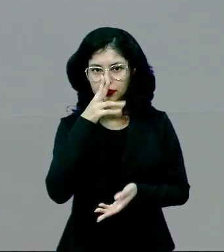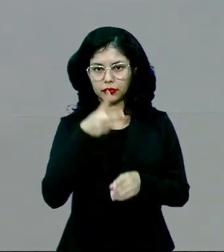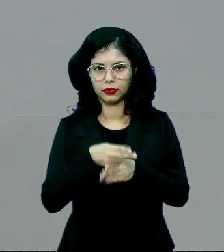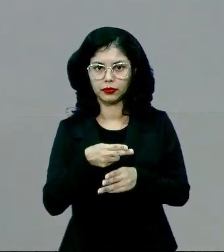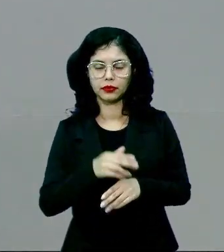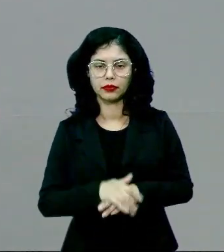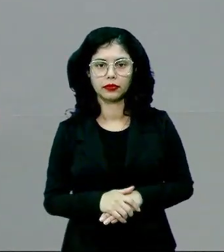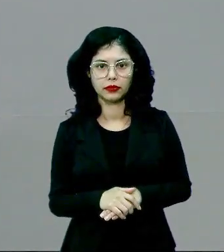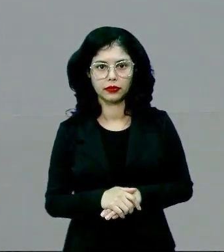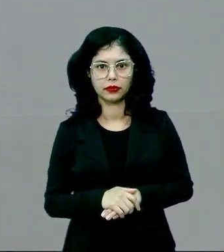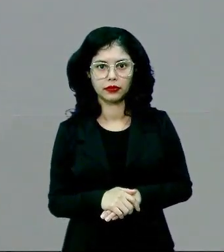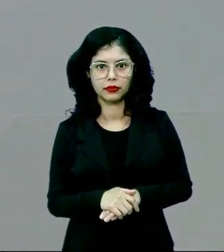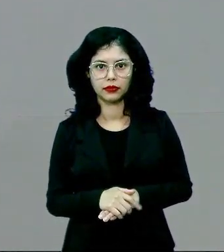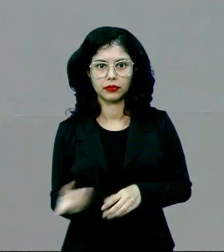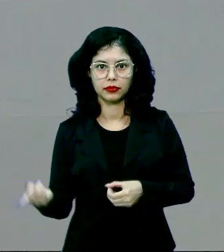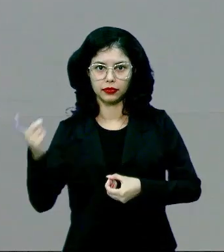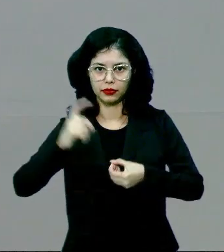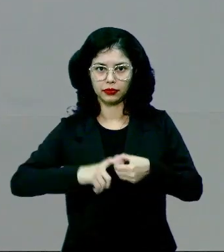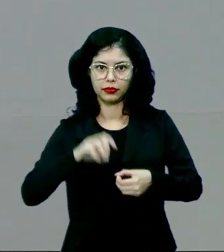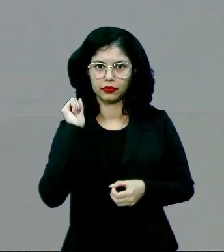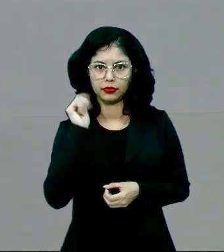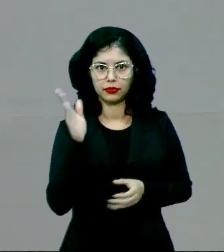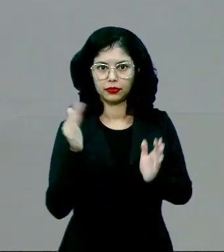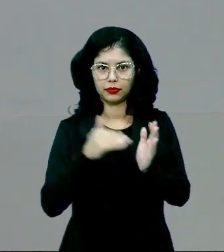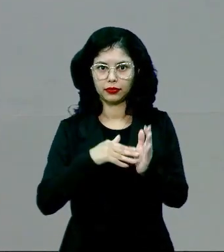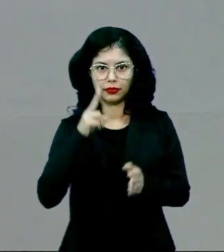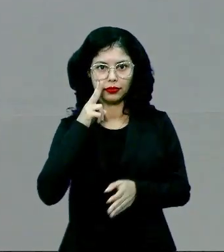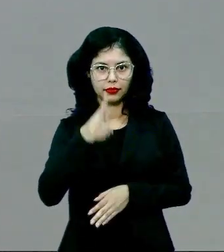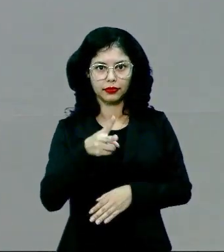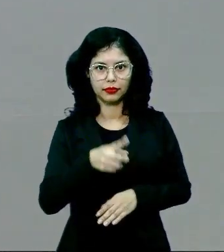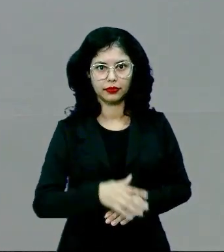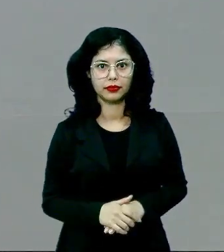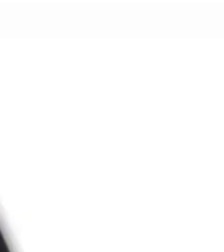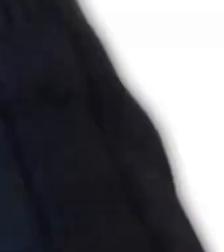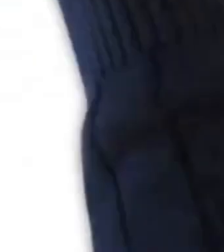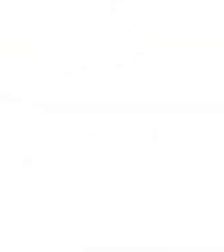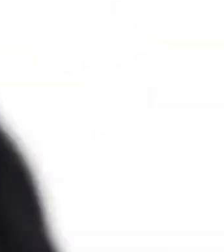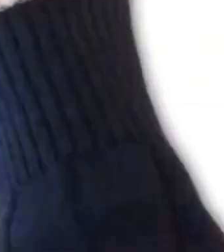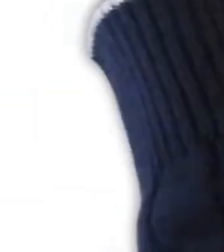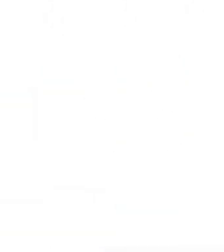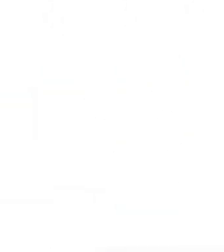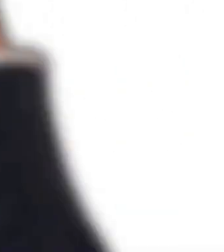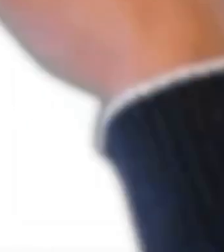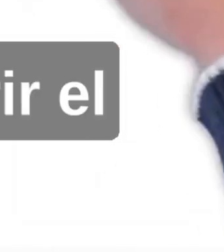esse recorte E aí a gente volta com a questão Até logo o vídeo na tela